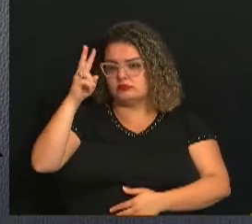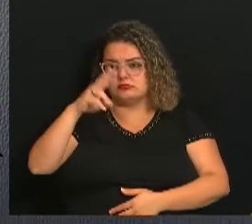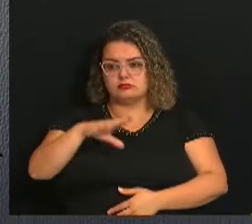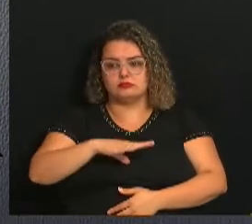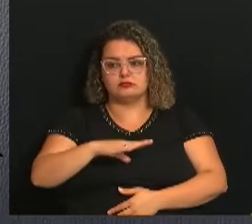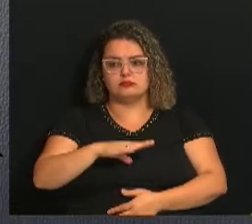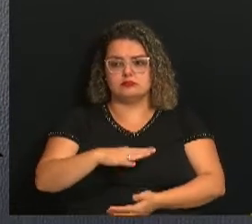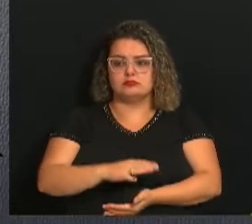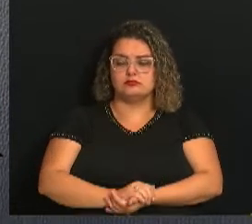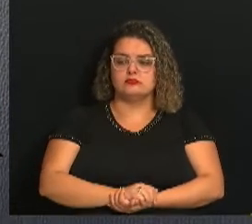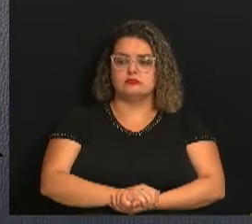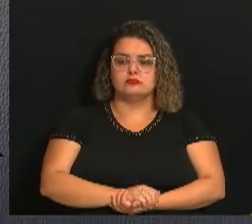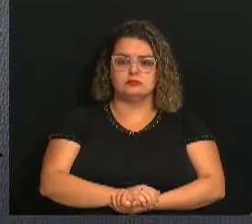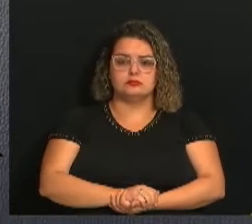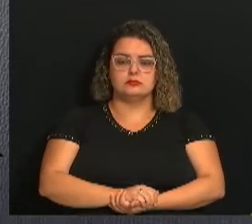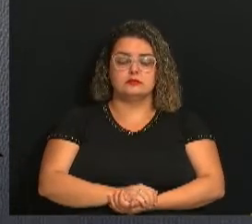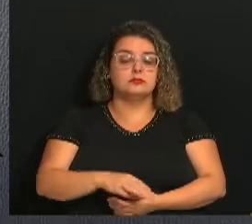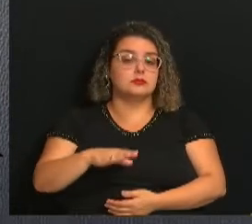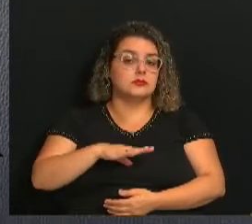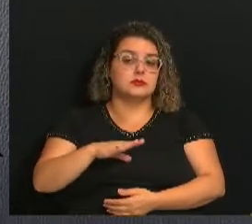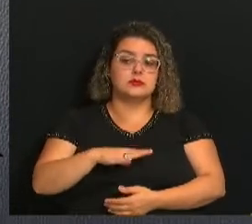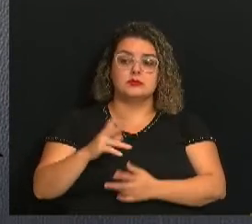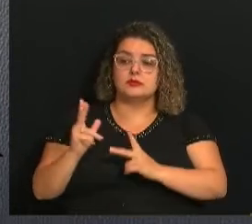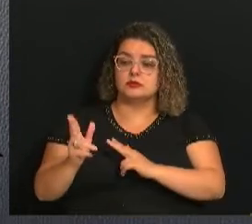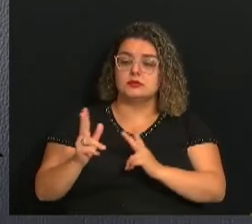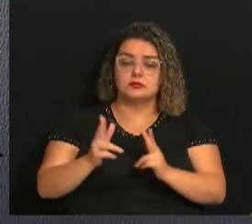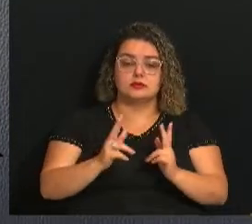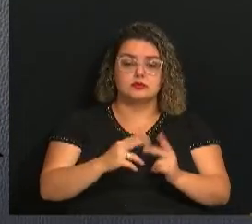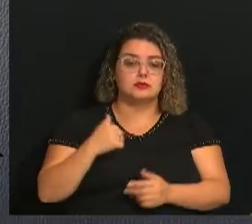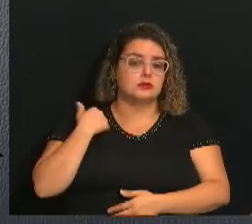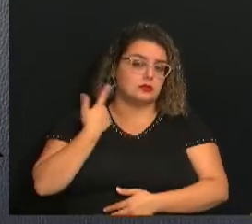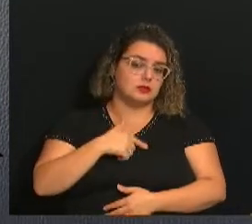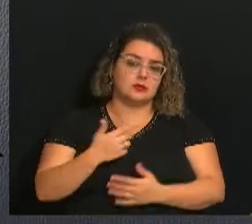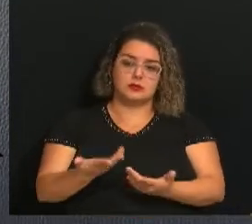Uma cidade como a nossa, que teve uma trajetória